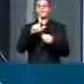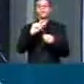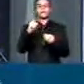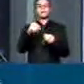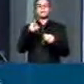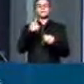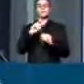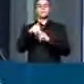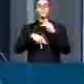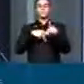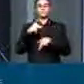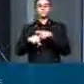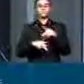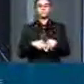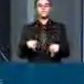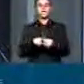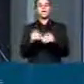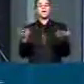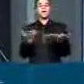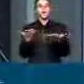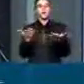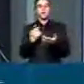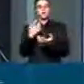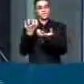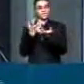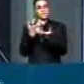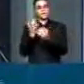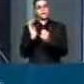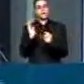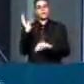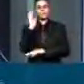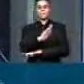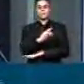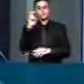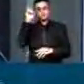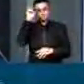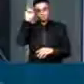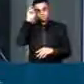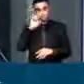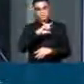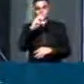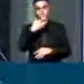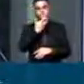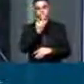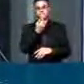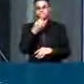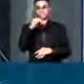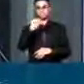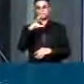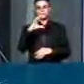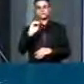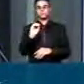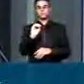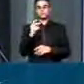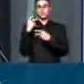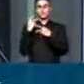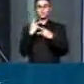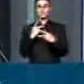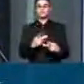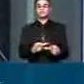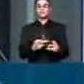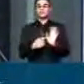Senhor presidente, eu gostaria de, nessa tarde de quinta-feira, dia 20 de março, trazer